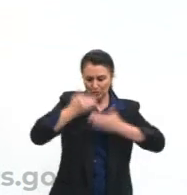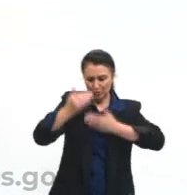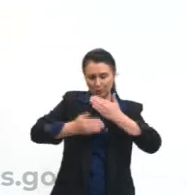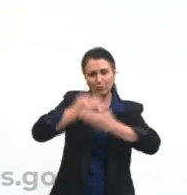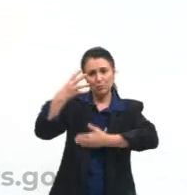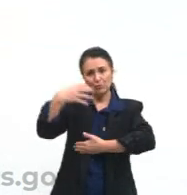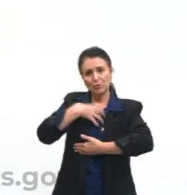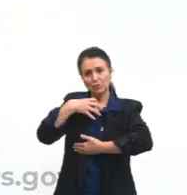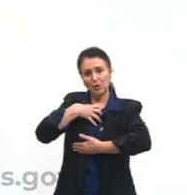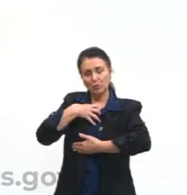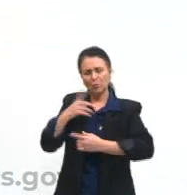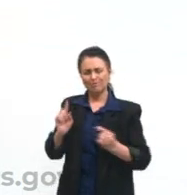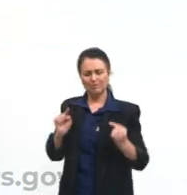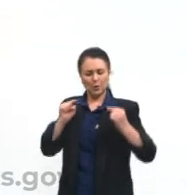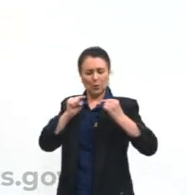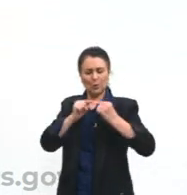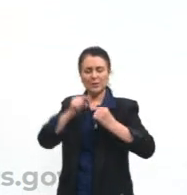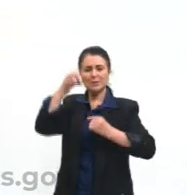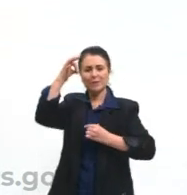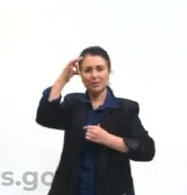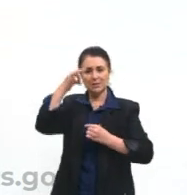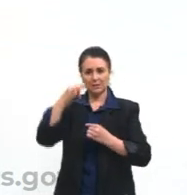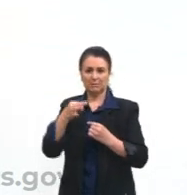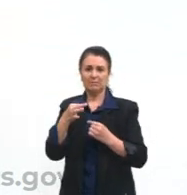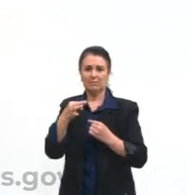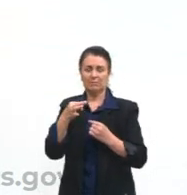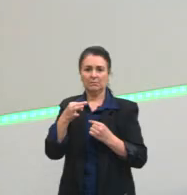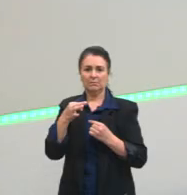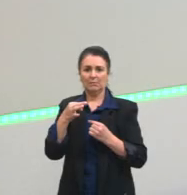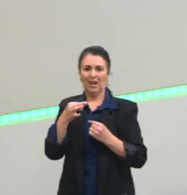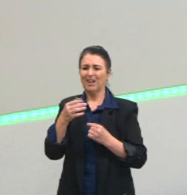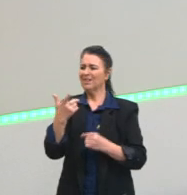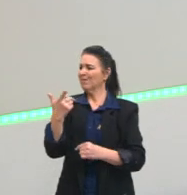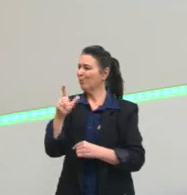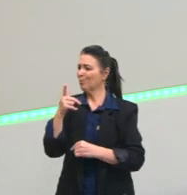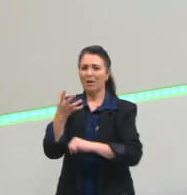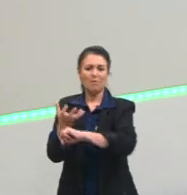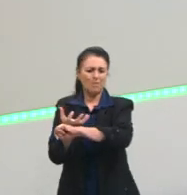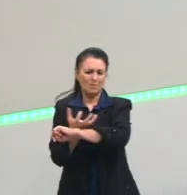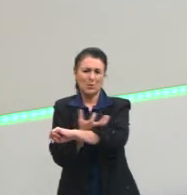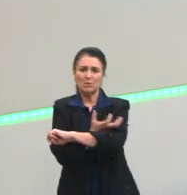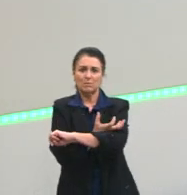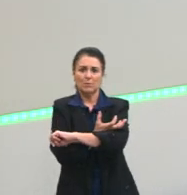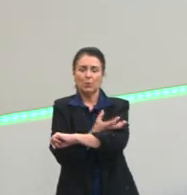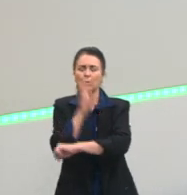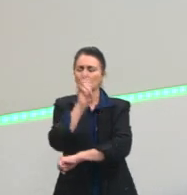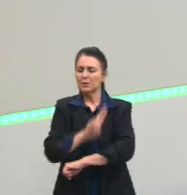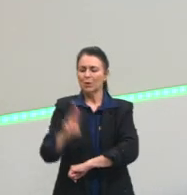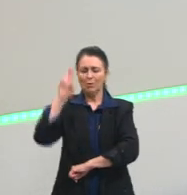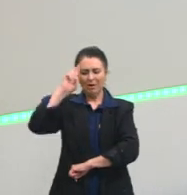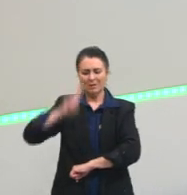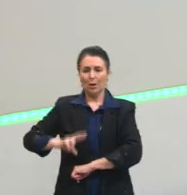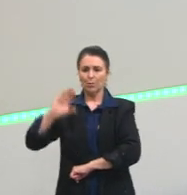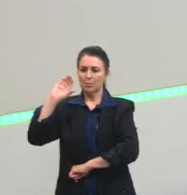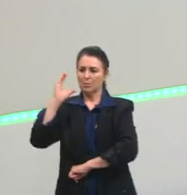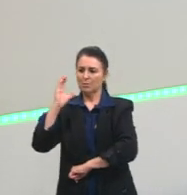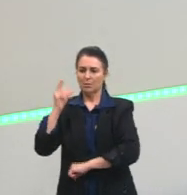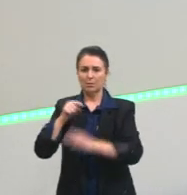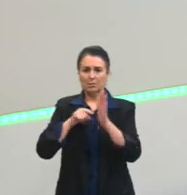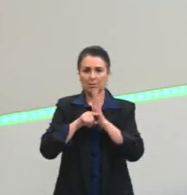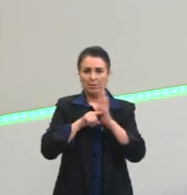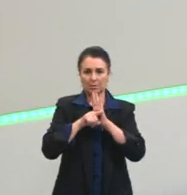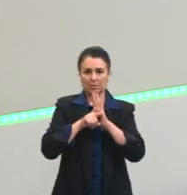de uma forma objetiva sem sem emotividade de uma forma científica Sabe aquilo que